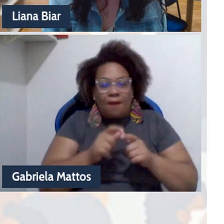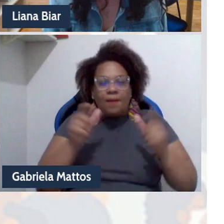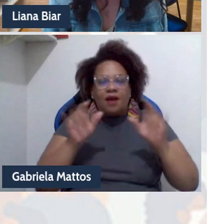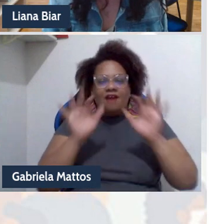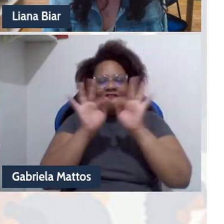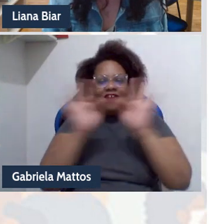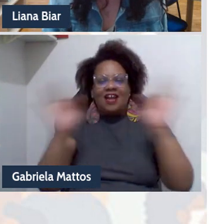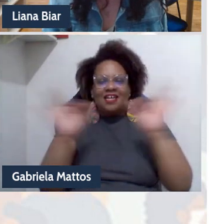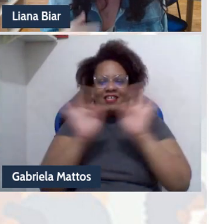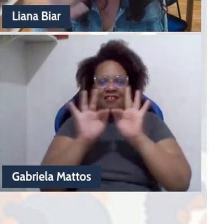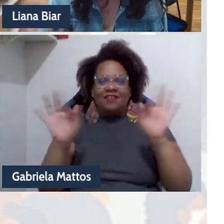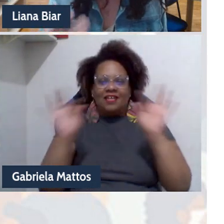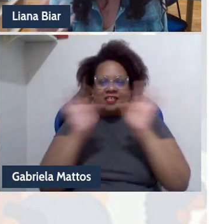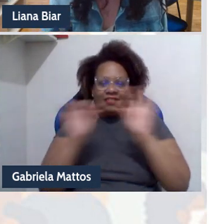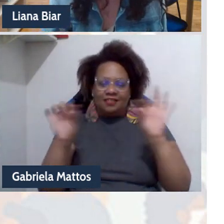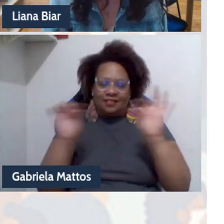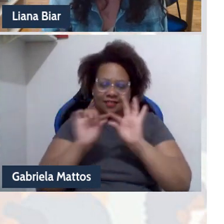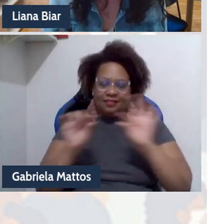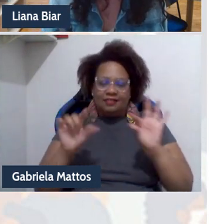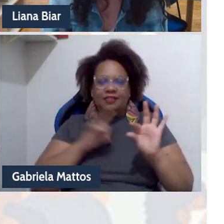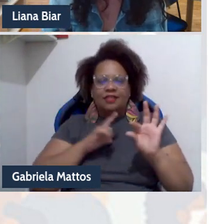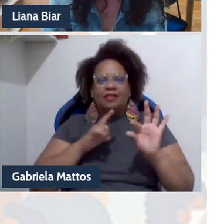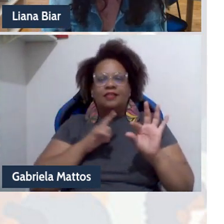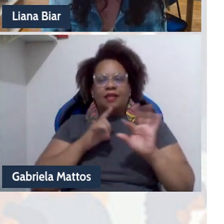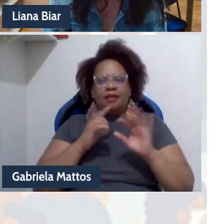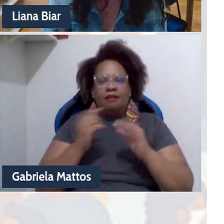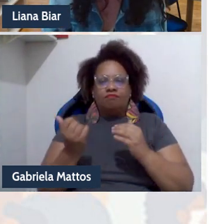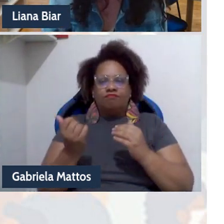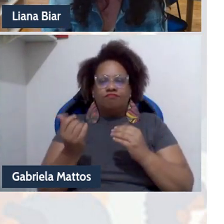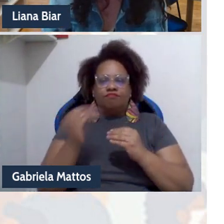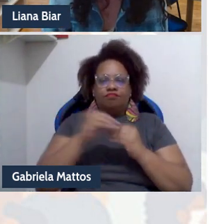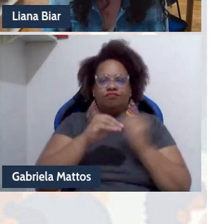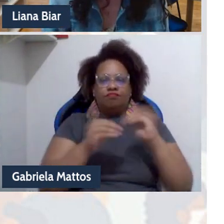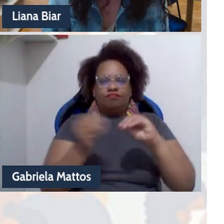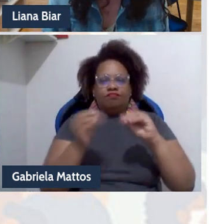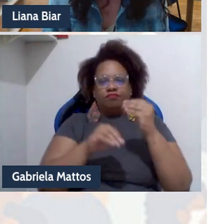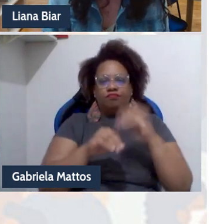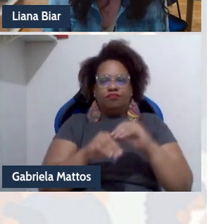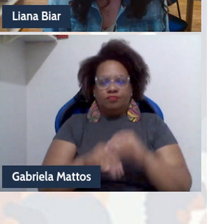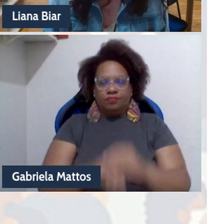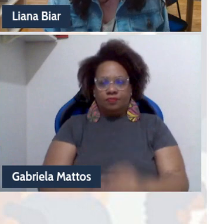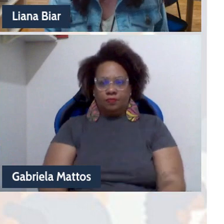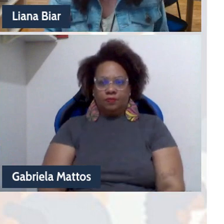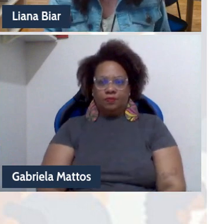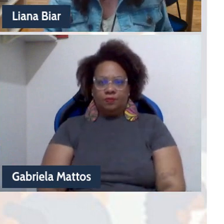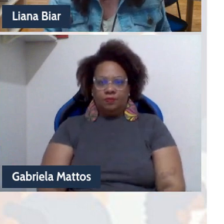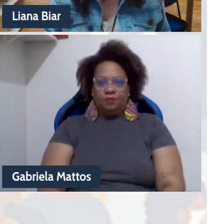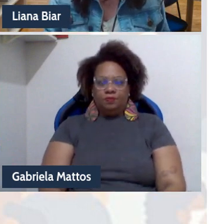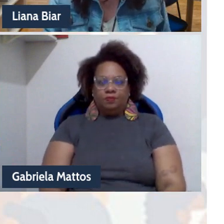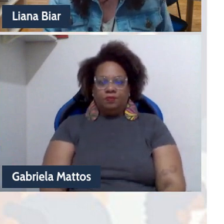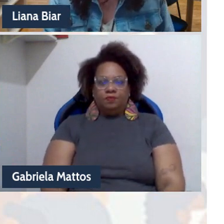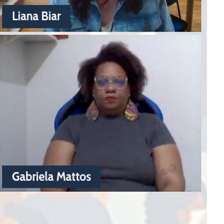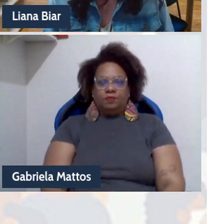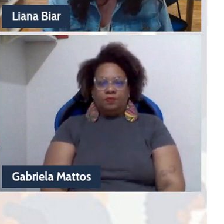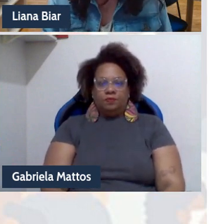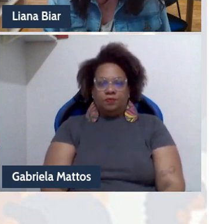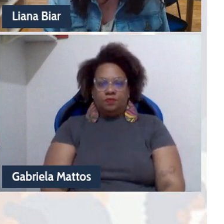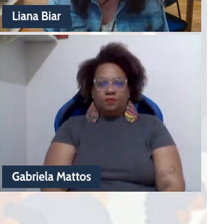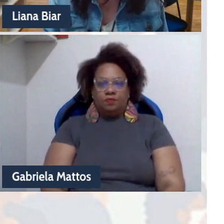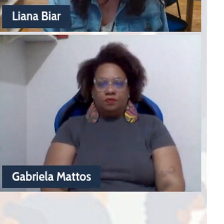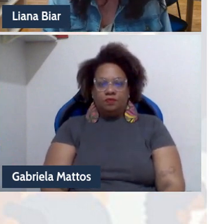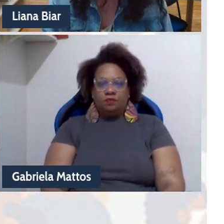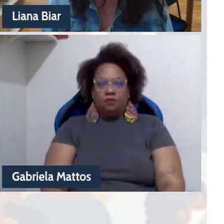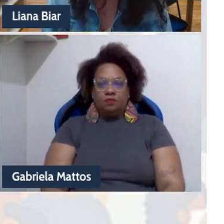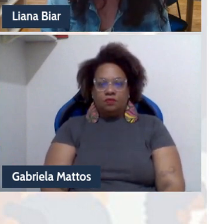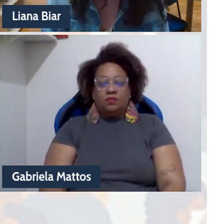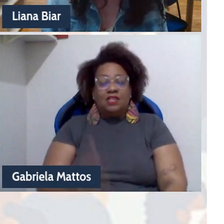são sobrepostas temporalmente. Os personagens tornados relevantes nessa história também